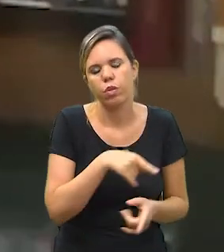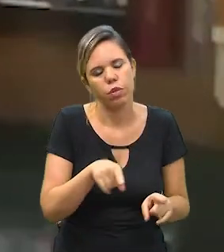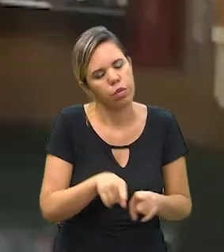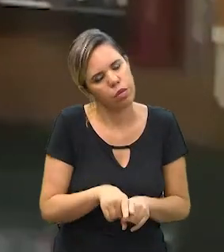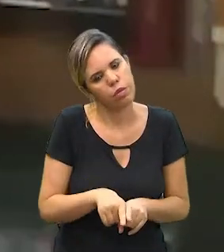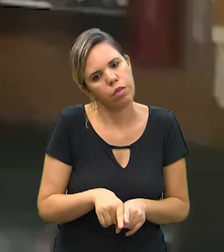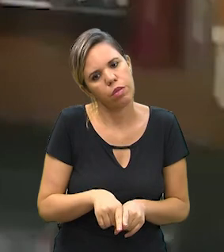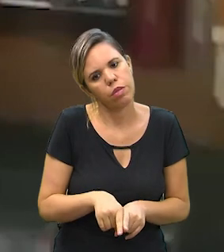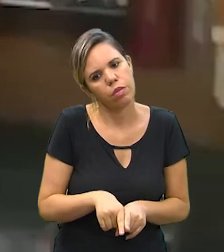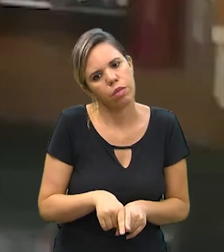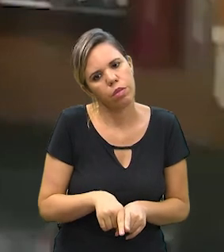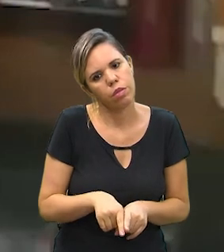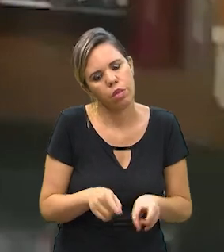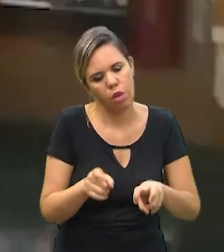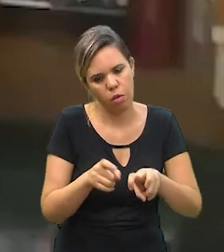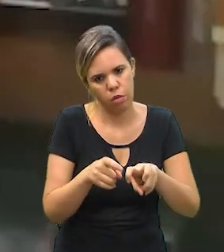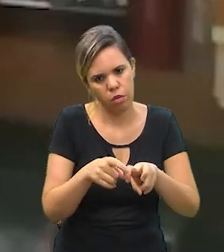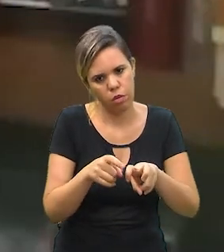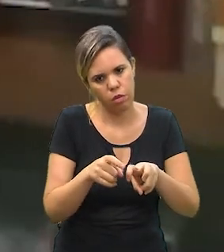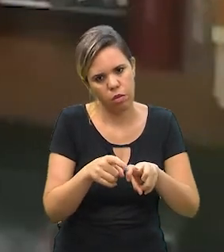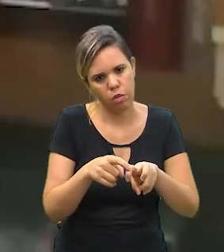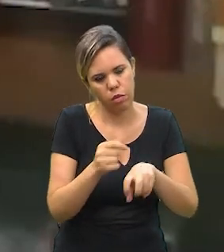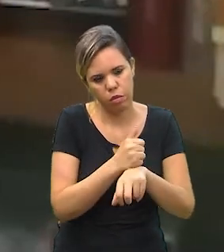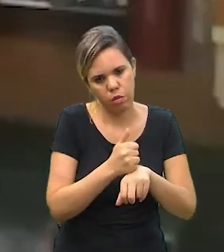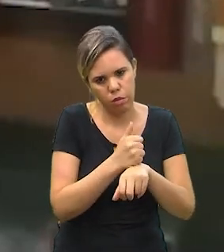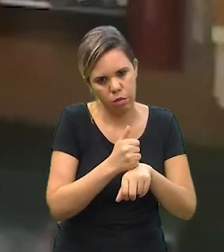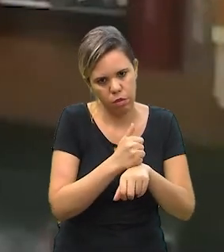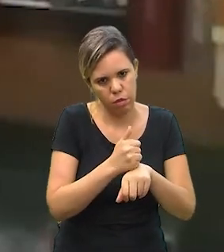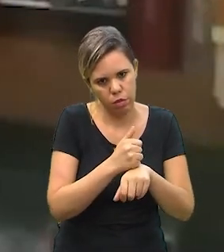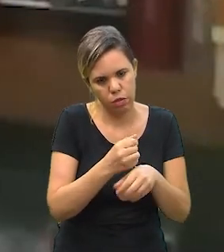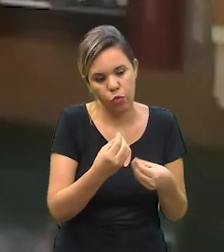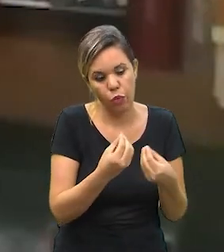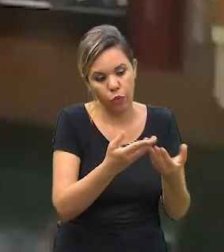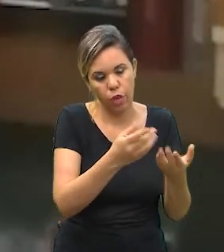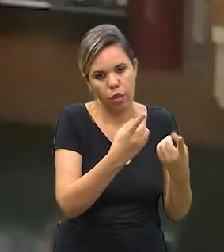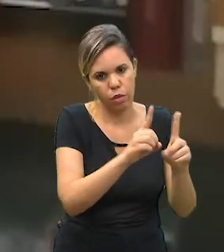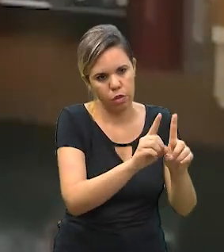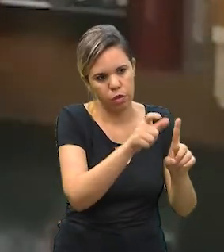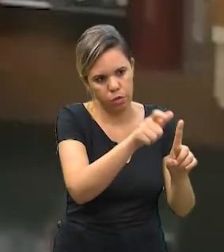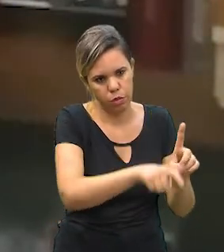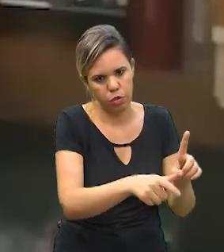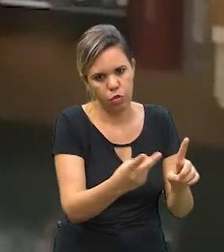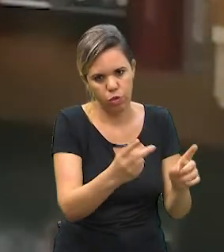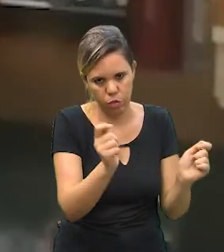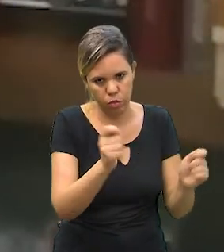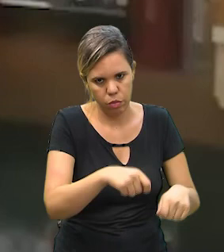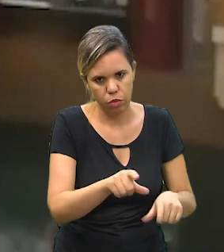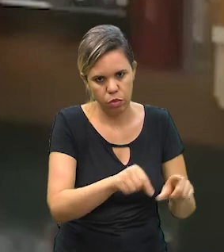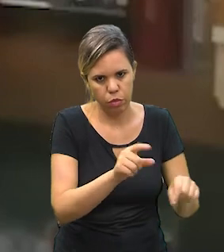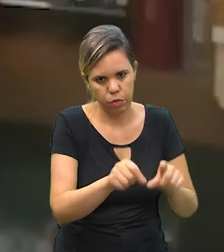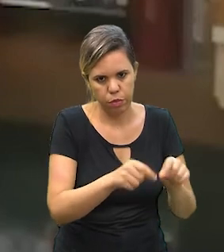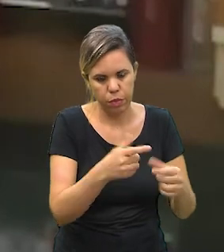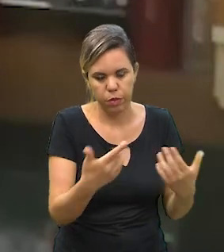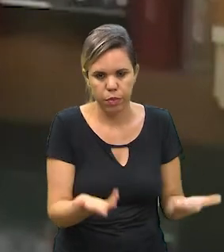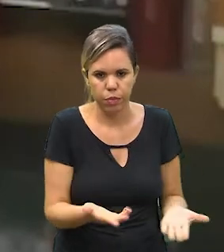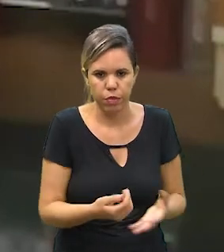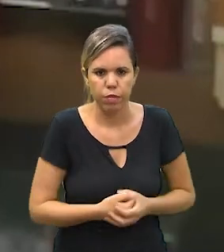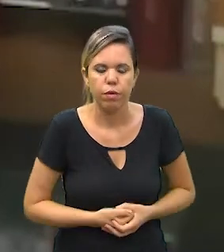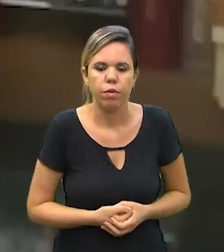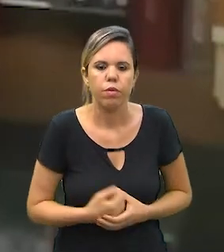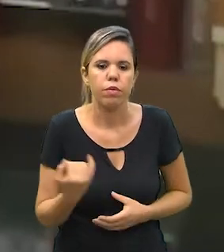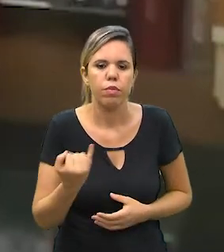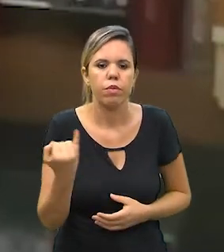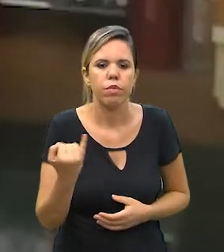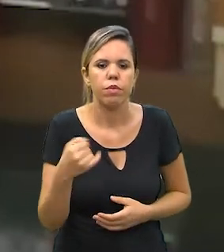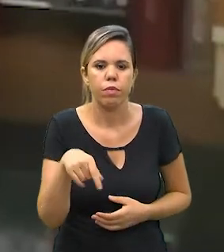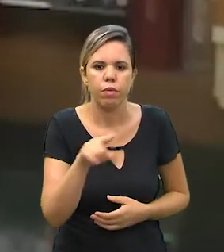que o ginecologista, a ginecologista vai oferecer para aquele casal, sem dúvida, você pode escolher. Agora, é